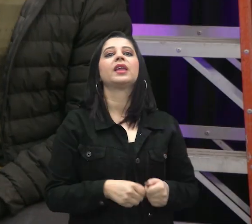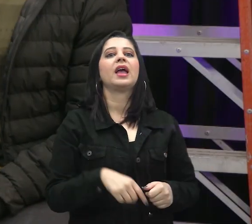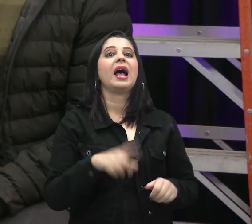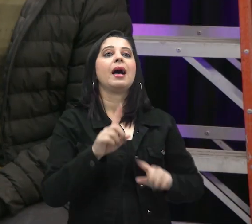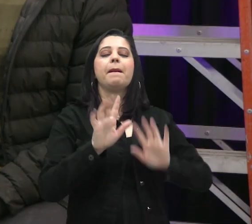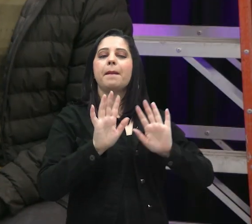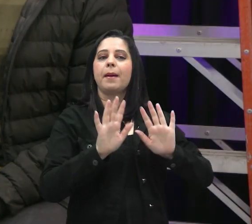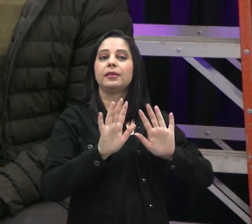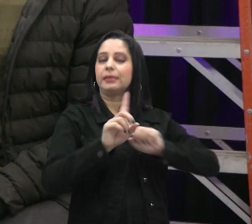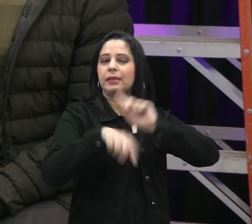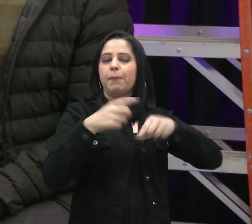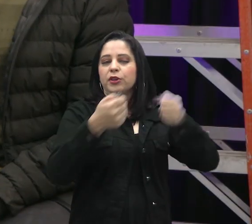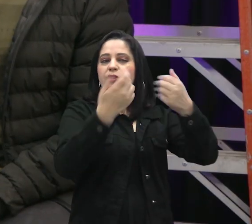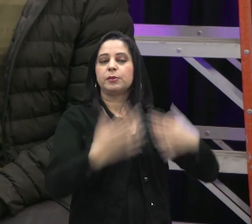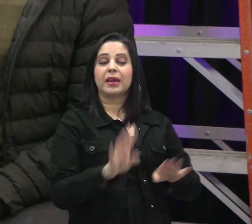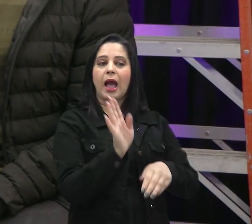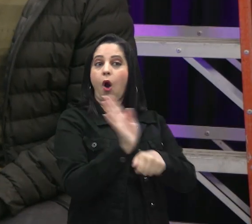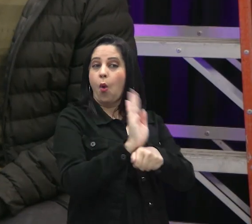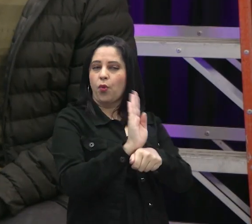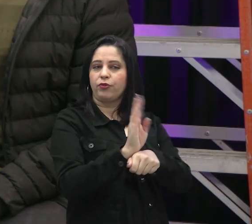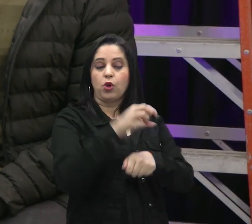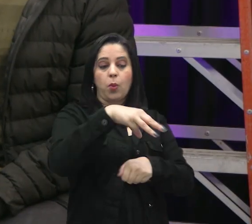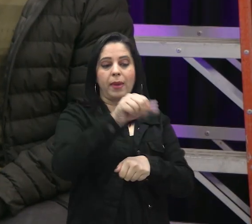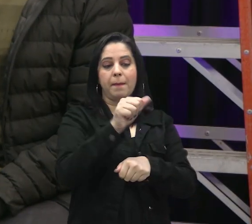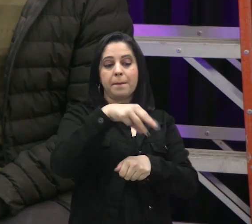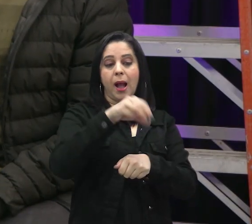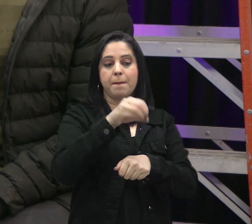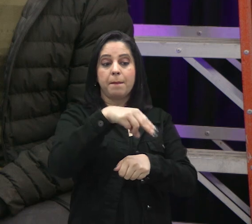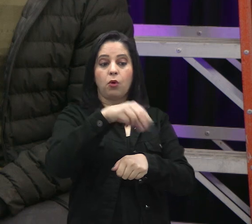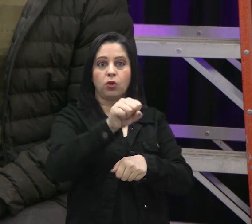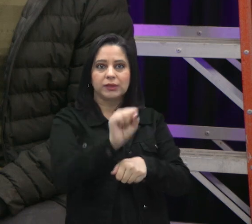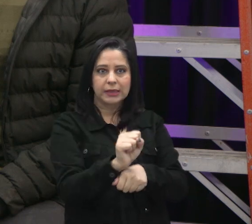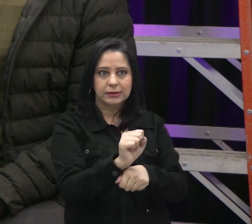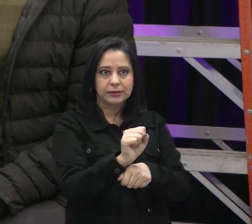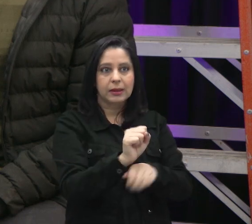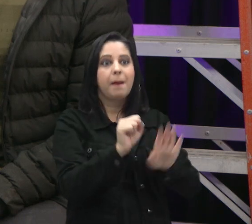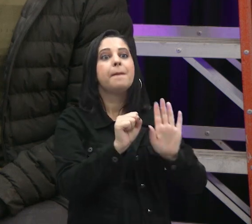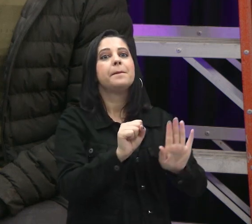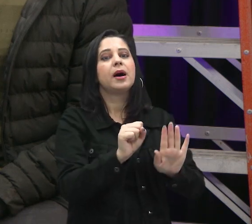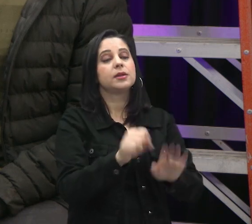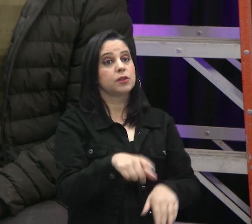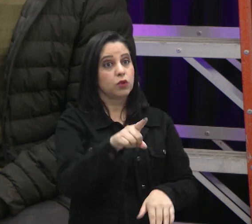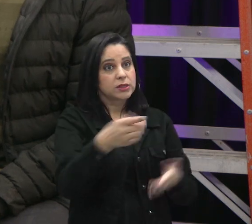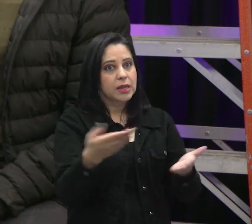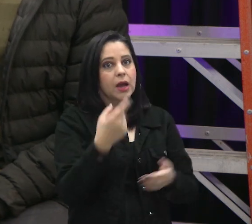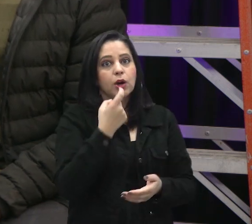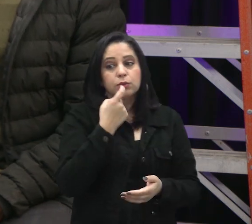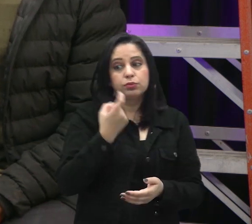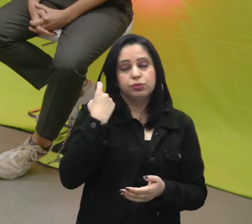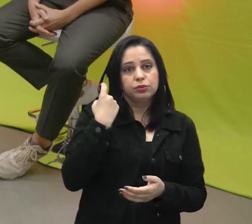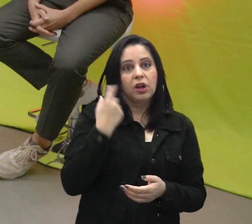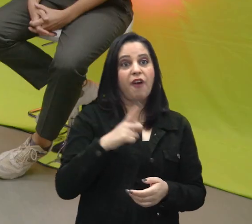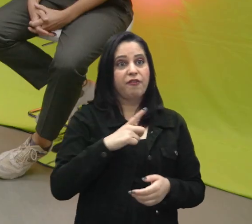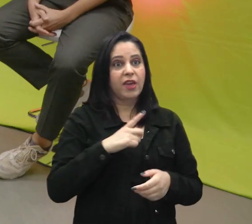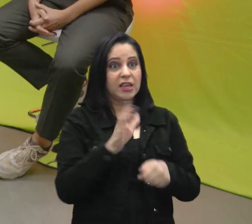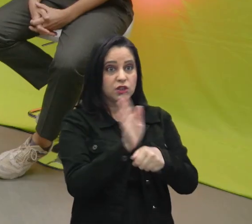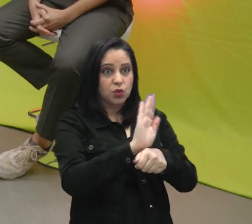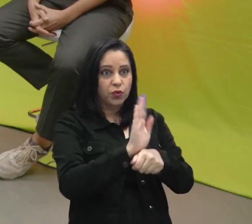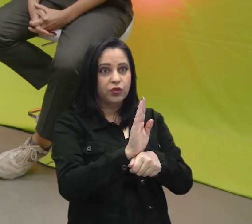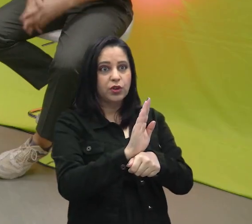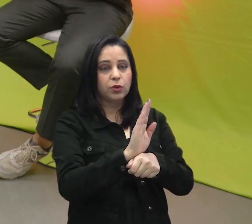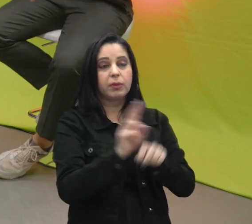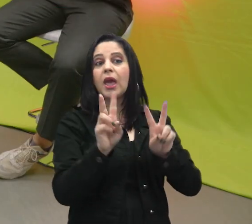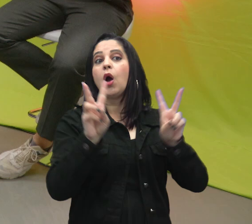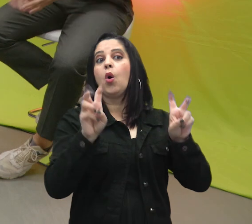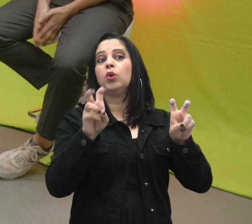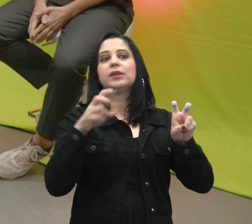Mamonas Assassinas, mas antes desse sucesso, que o pessoal tá na expectativa aí, o mais recente foi de um filme que você fez agora. Uma advogada brilhante. Super Sim.